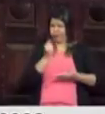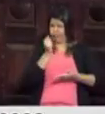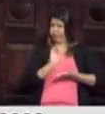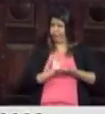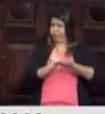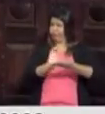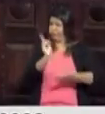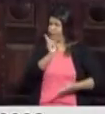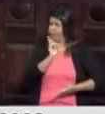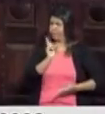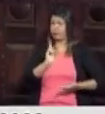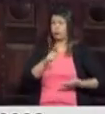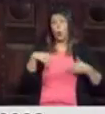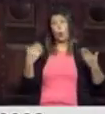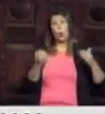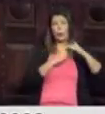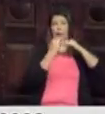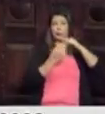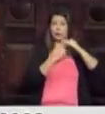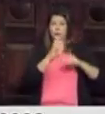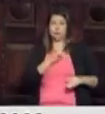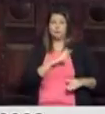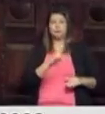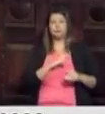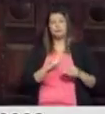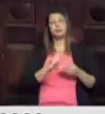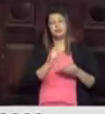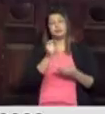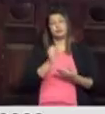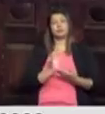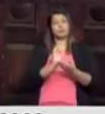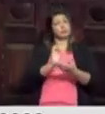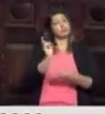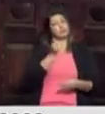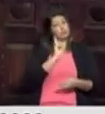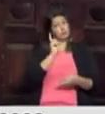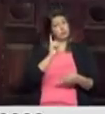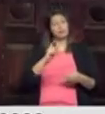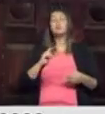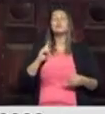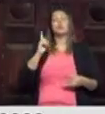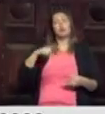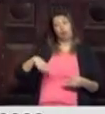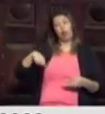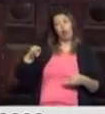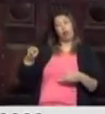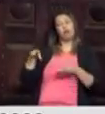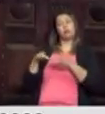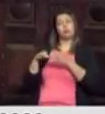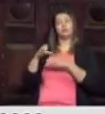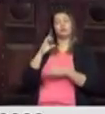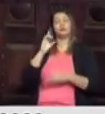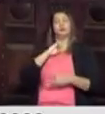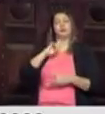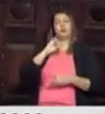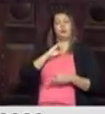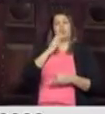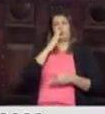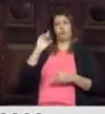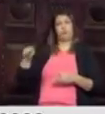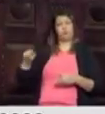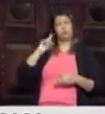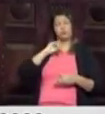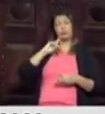concessionário privado, também não foram os organizadores dos Jogos Olímpicos. Foi o Clube de Regatas do Flamengo que